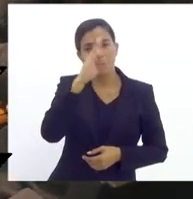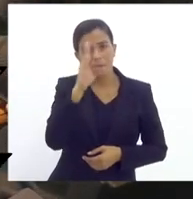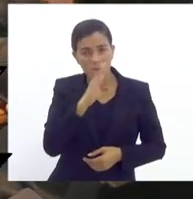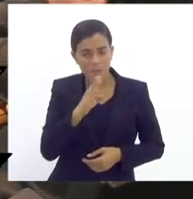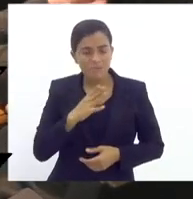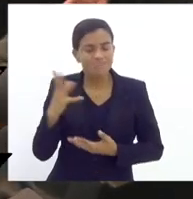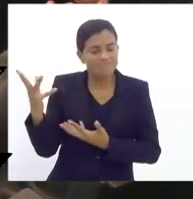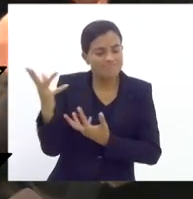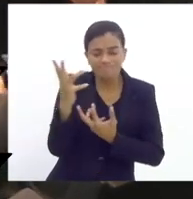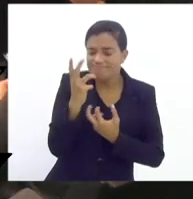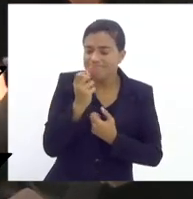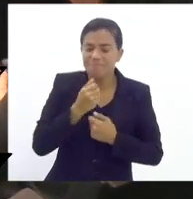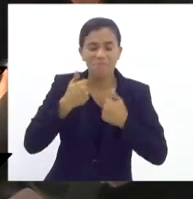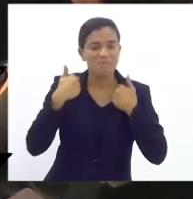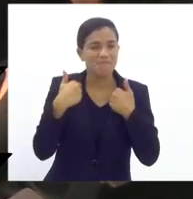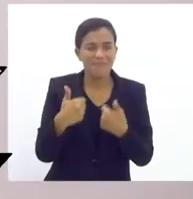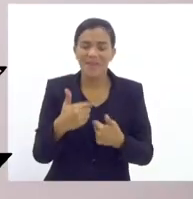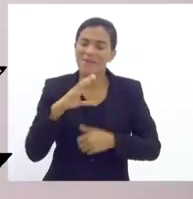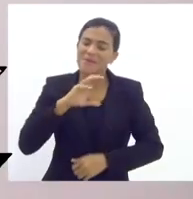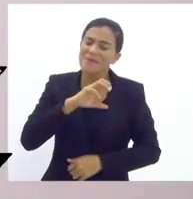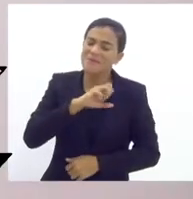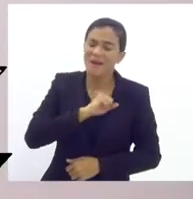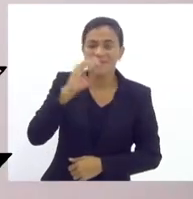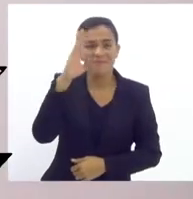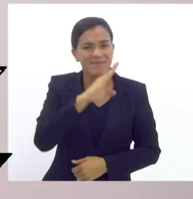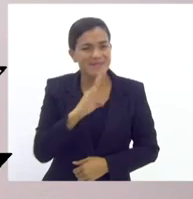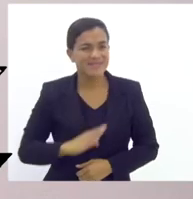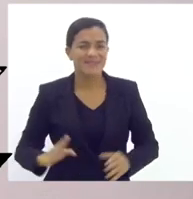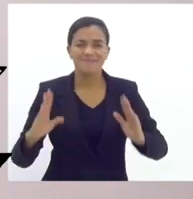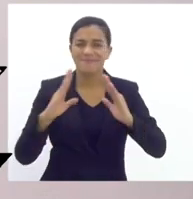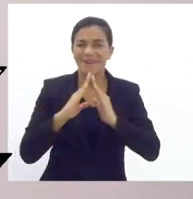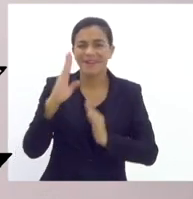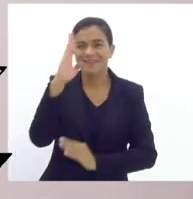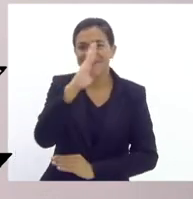acolhido muito bem Eu amo a Brasília